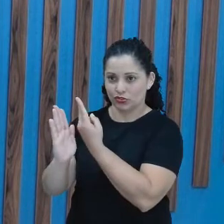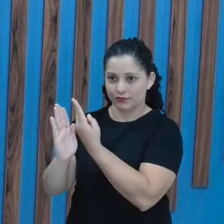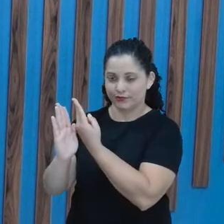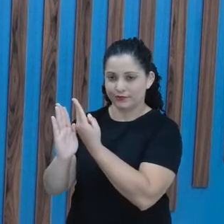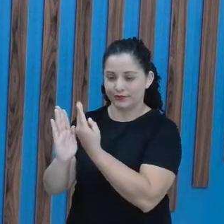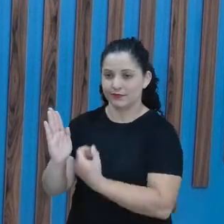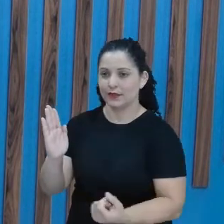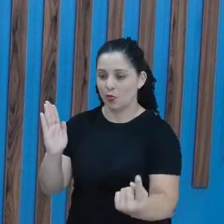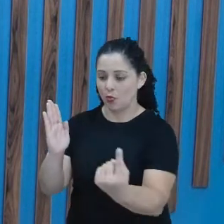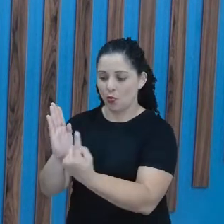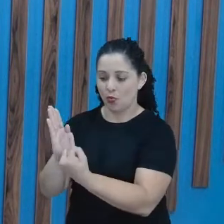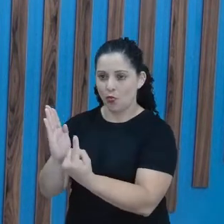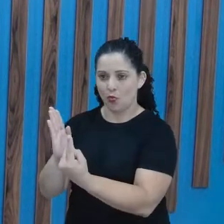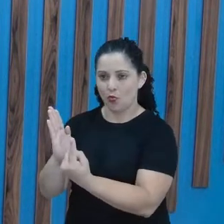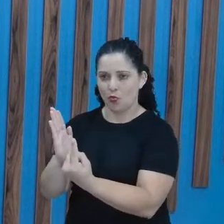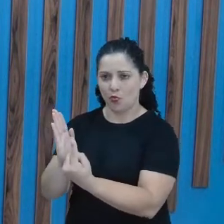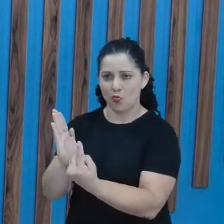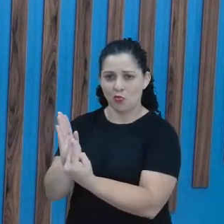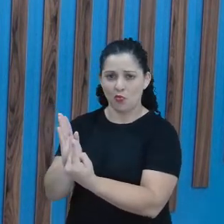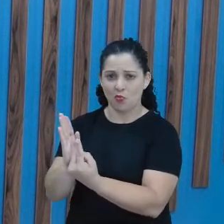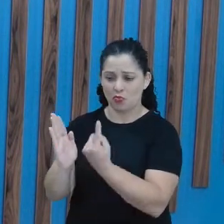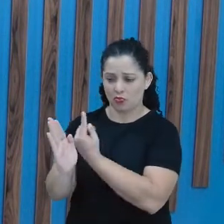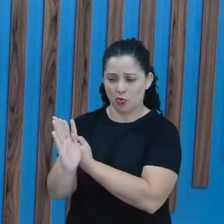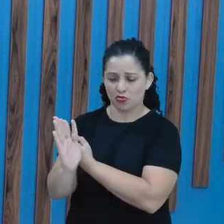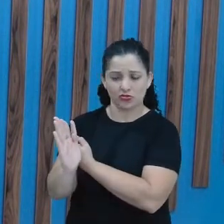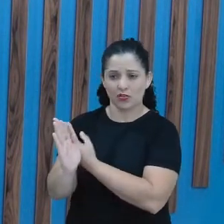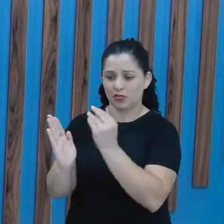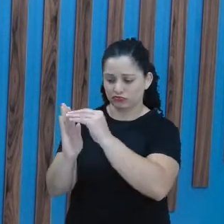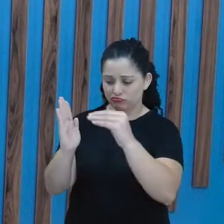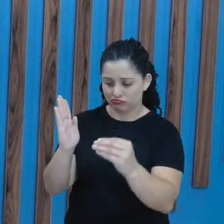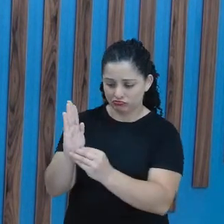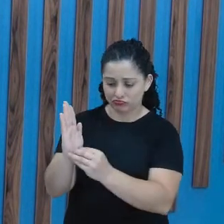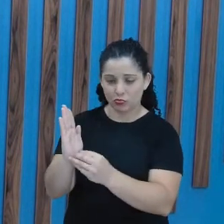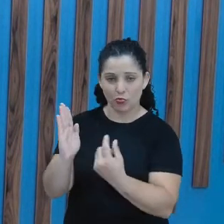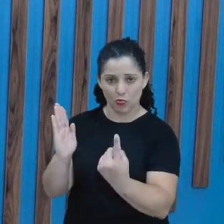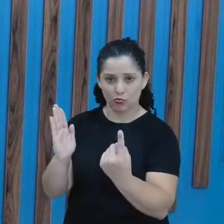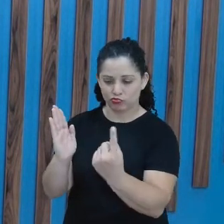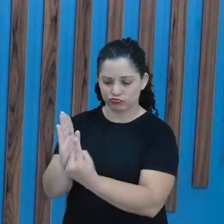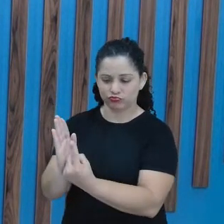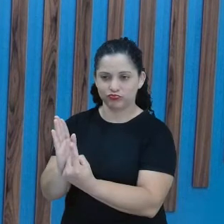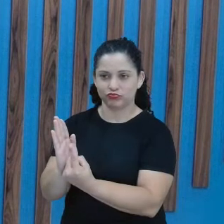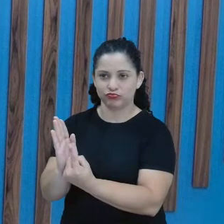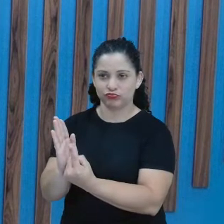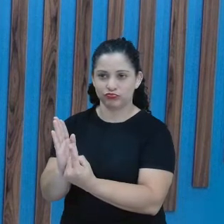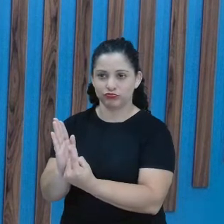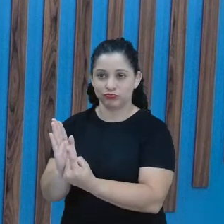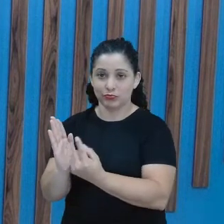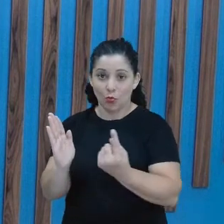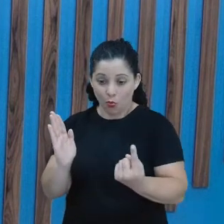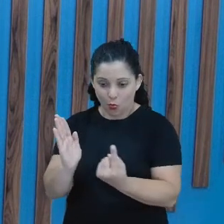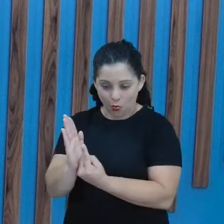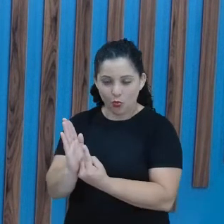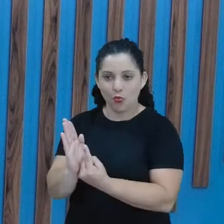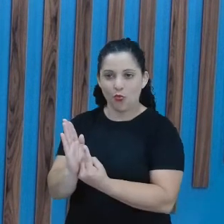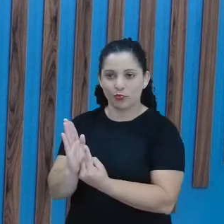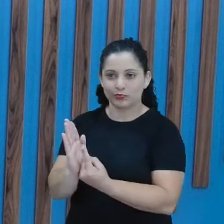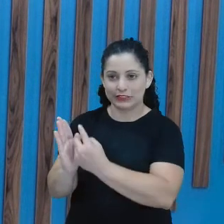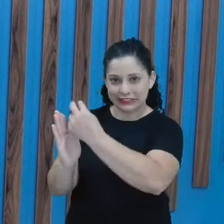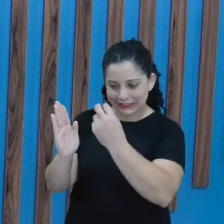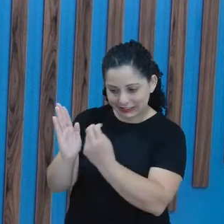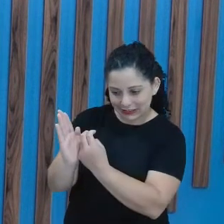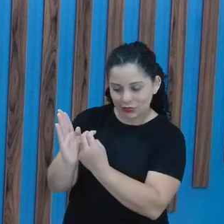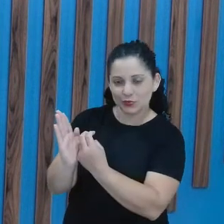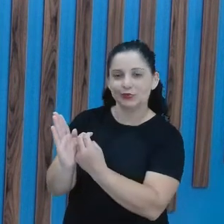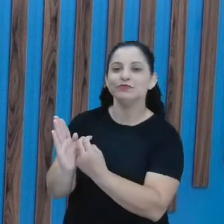Esse um aqui, ele não dá por dois. Então repete ele aqui, ó. Repete. O dois por dois vai dar um. E o cinco não dá,